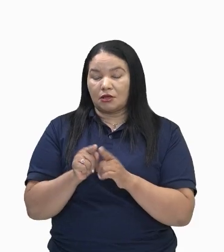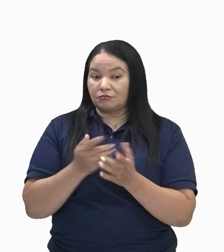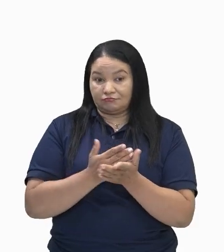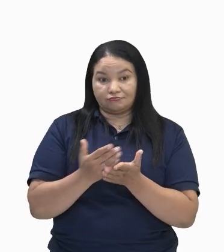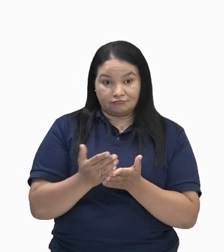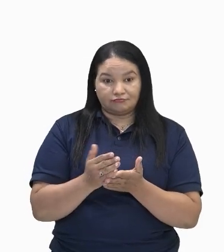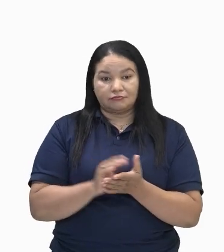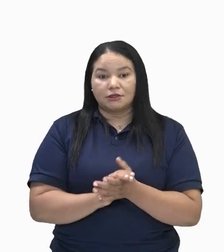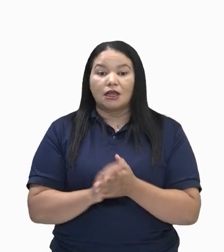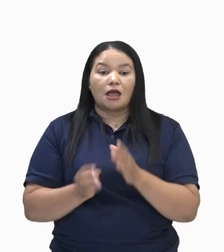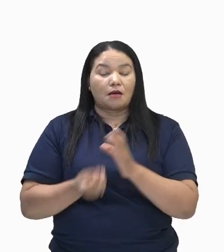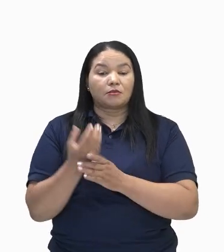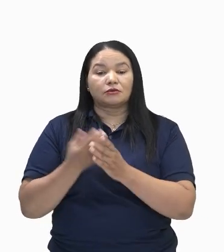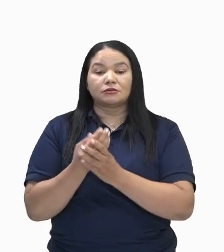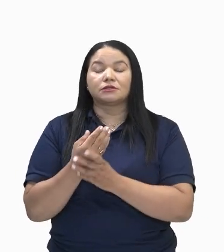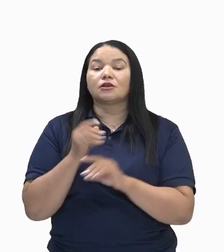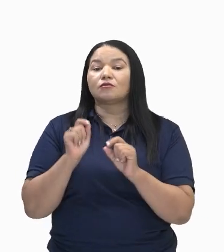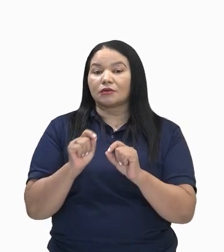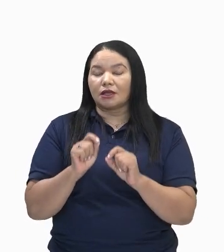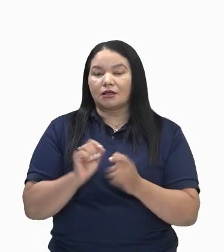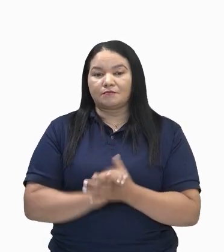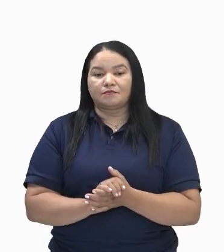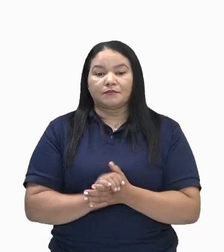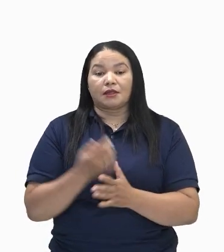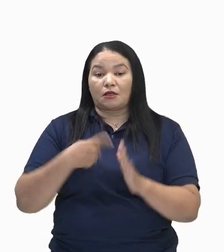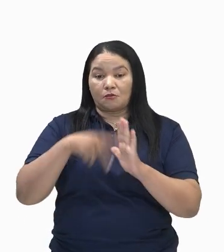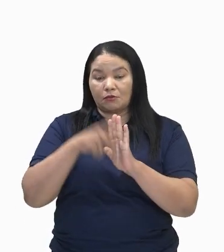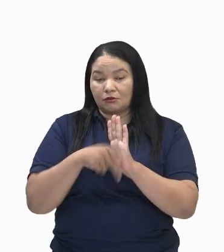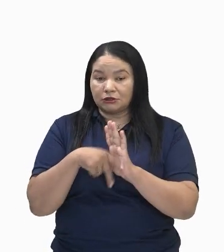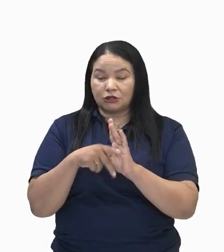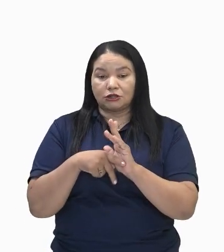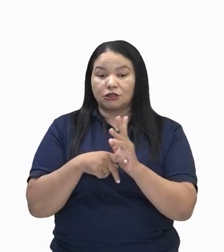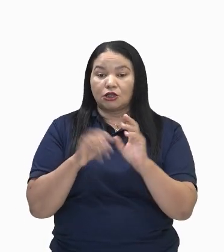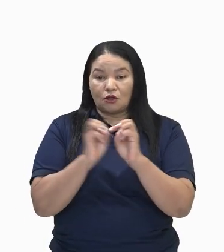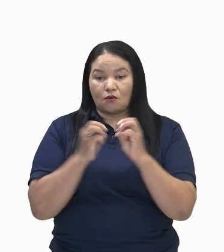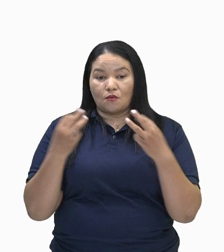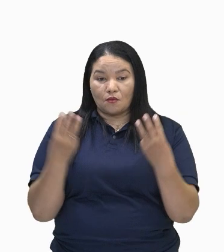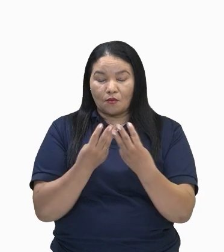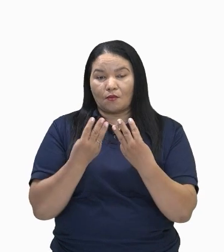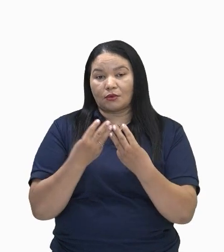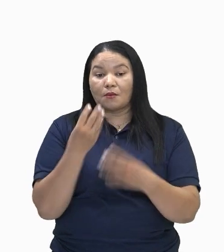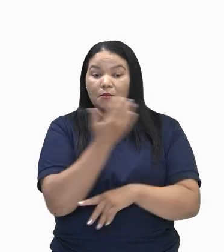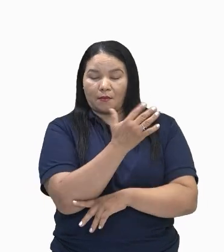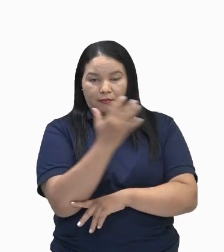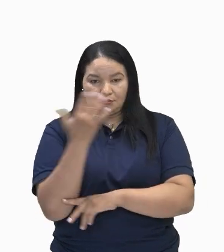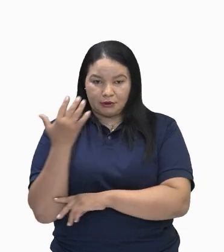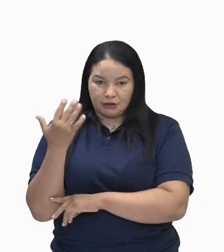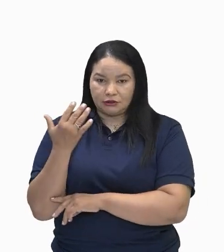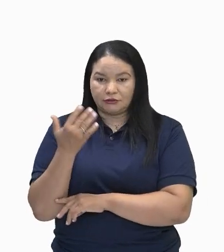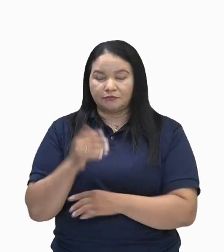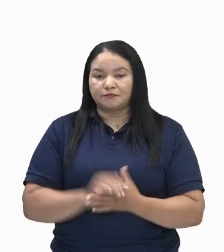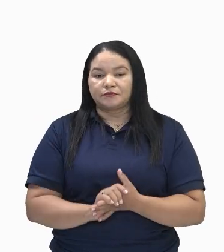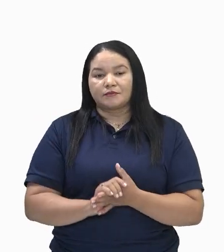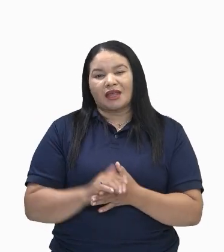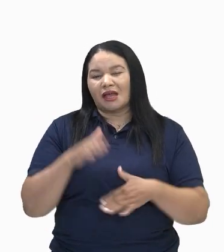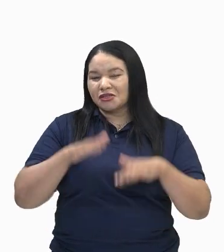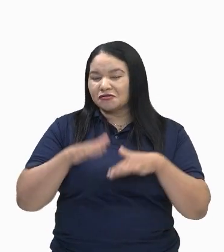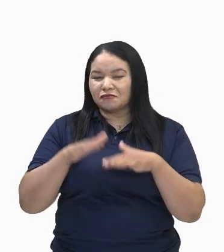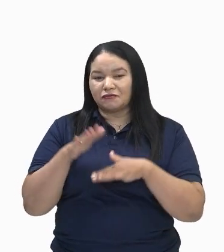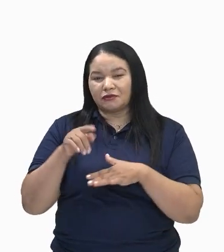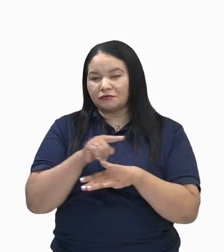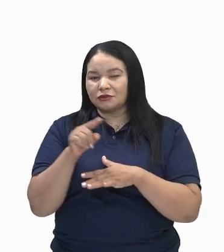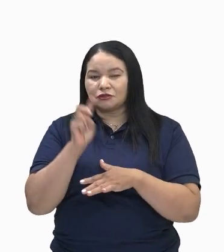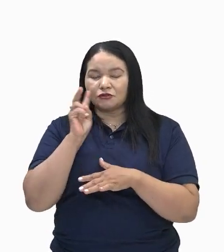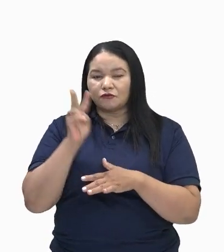a produção foi realizada pelo Programa das Nações Unidas para o Meio Ambiente. Muitas vezes você pode se restringir a